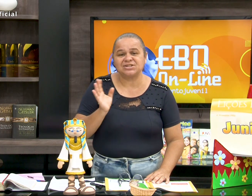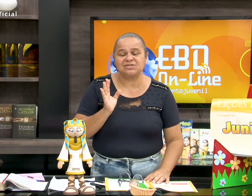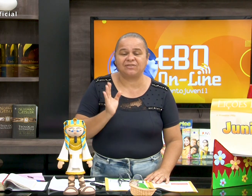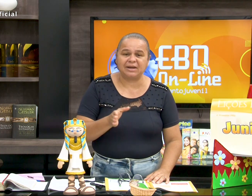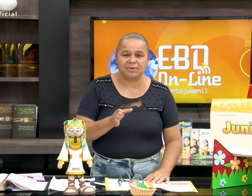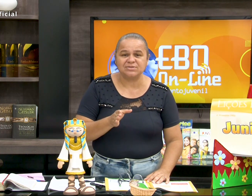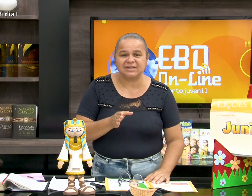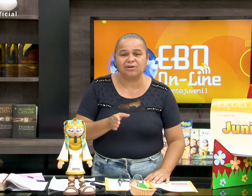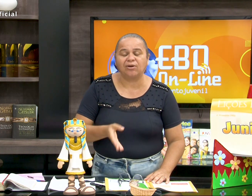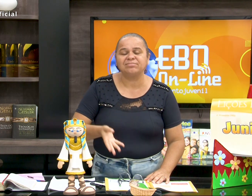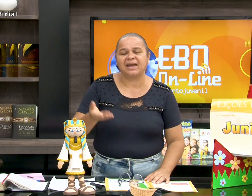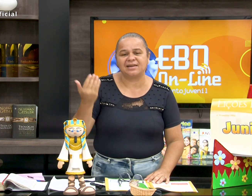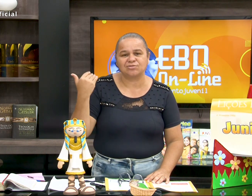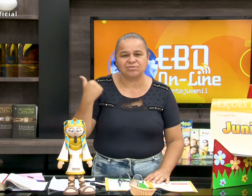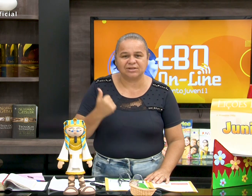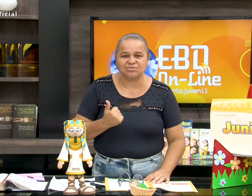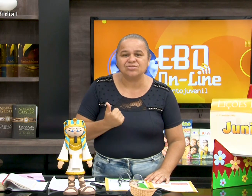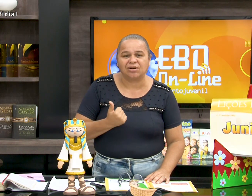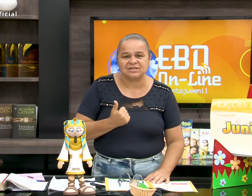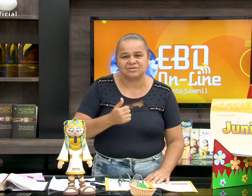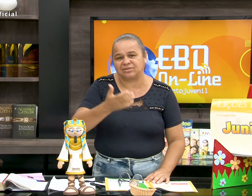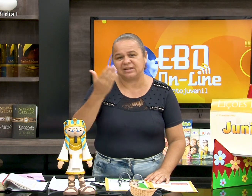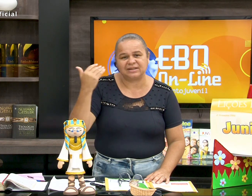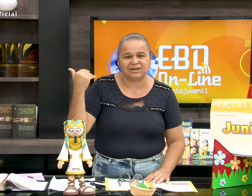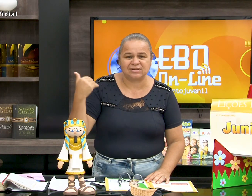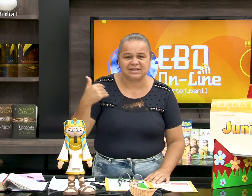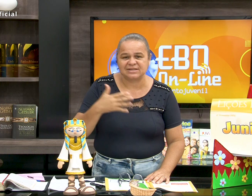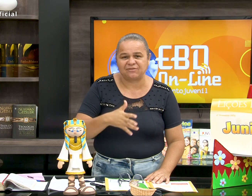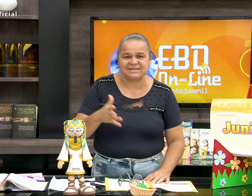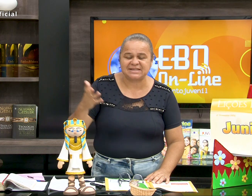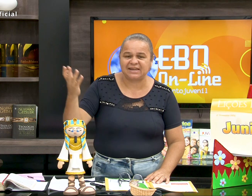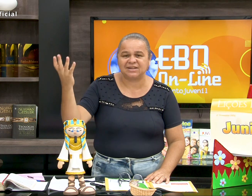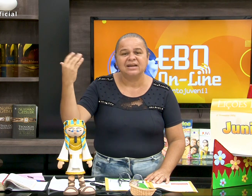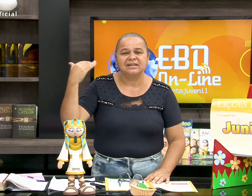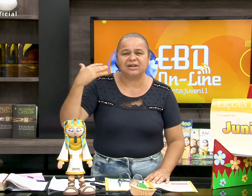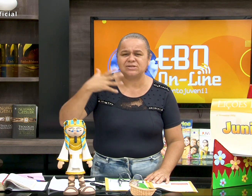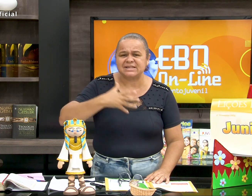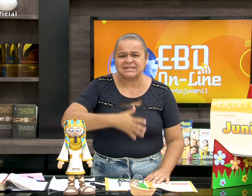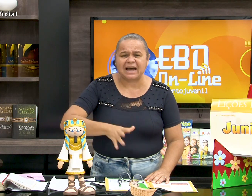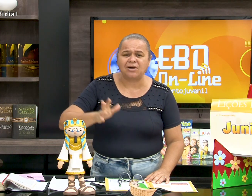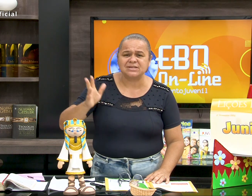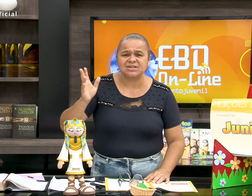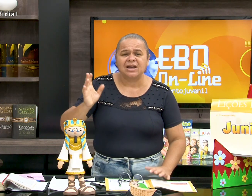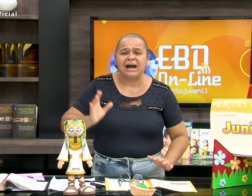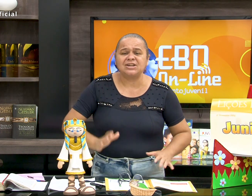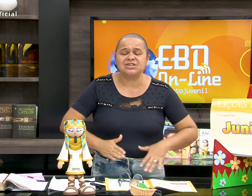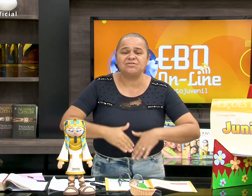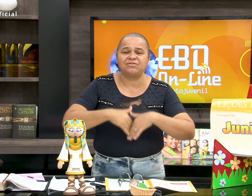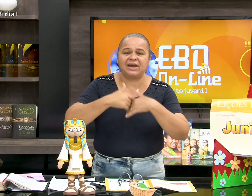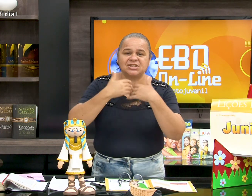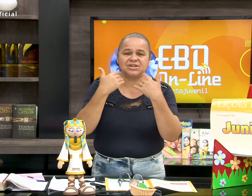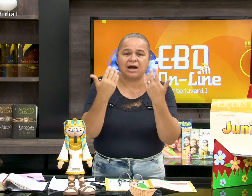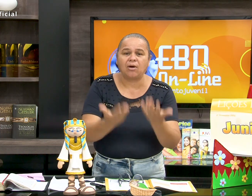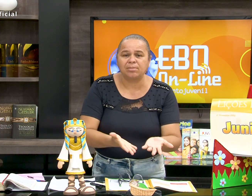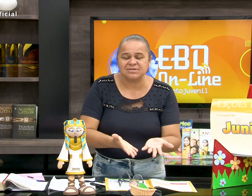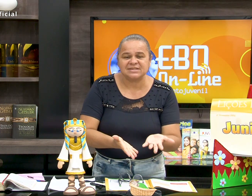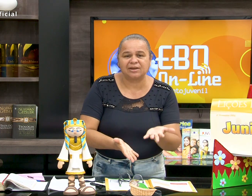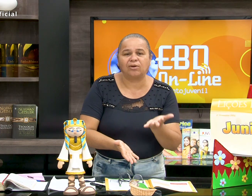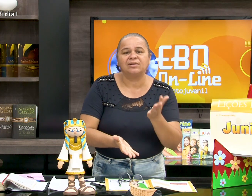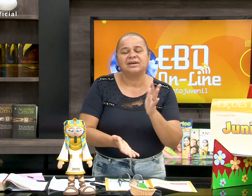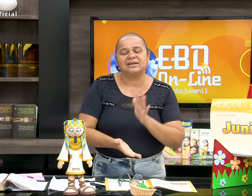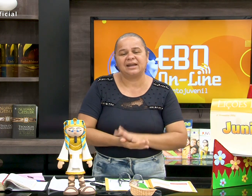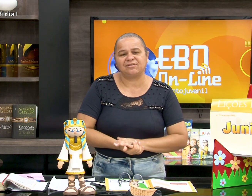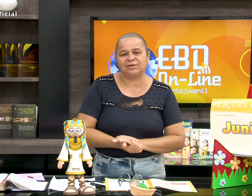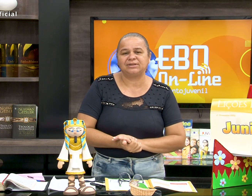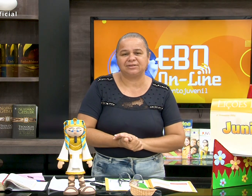Quando a gente vai para o Senhor, Ele cuida dos nossos dias, das nossas afazeres, das nossas causas. A gente investe na obra do